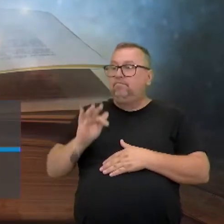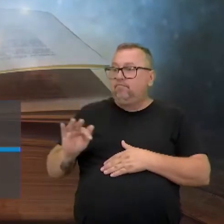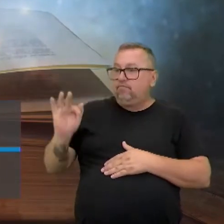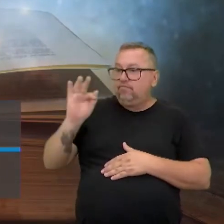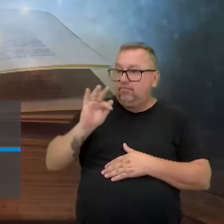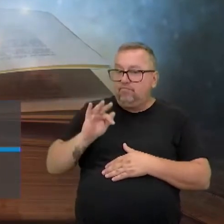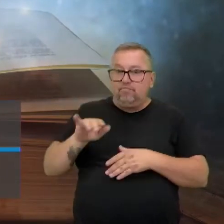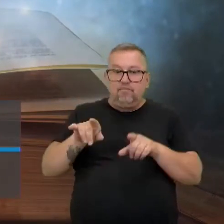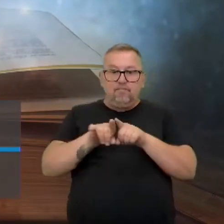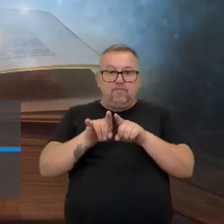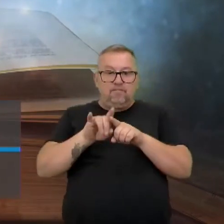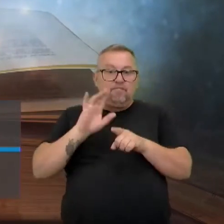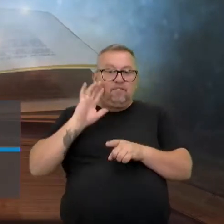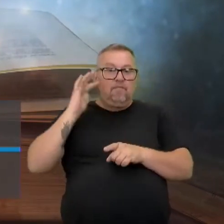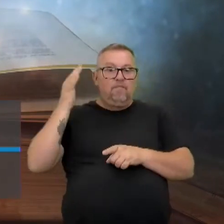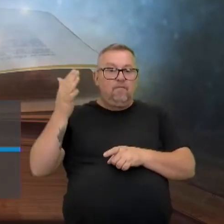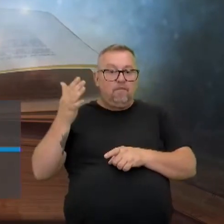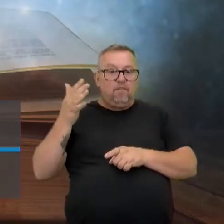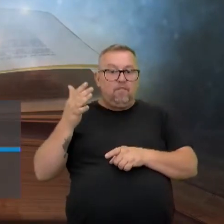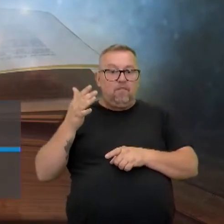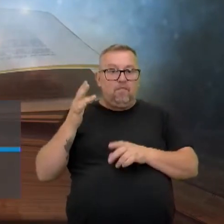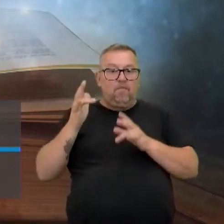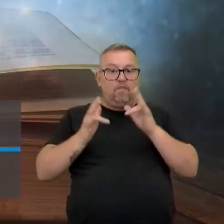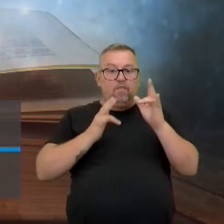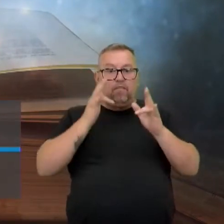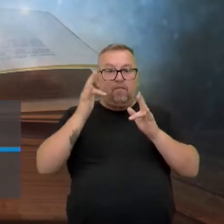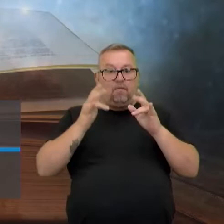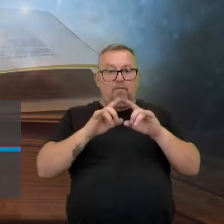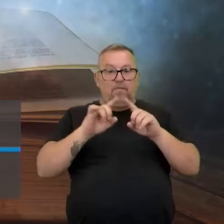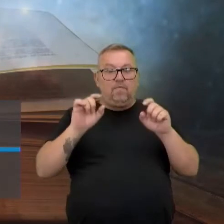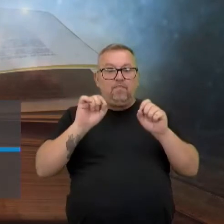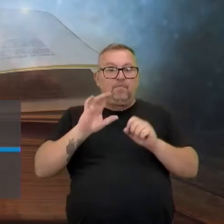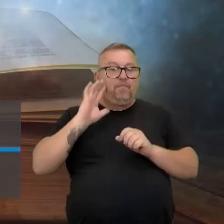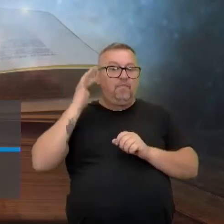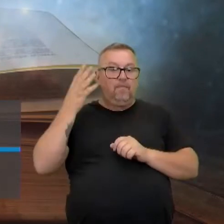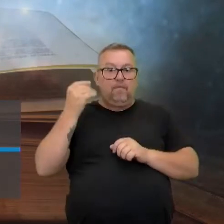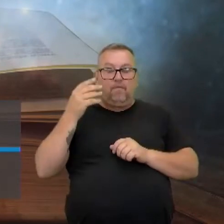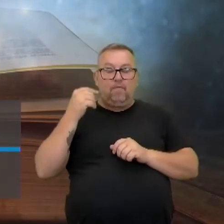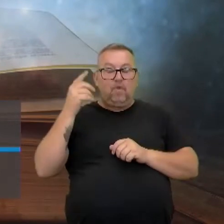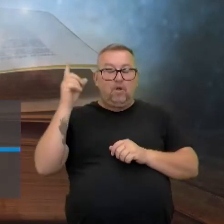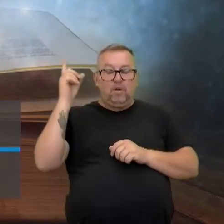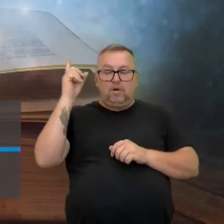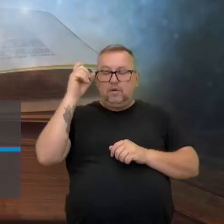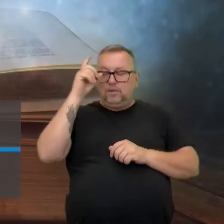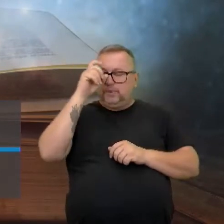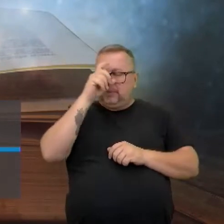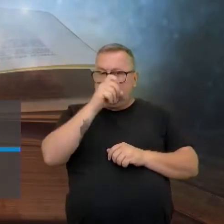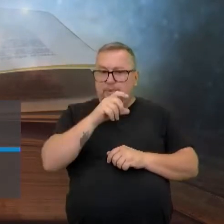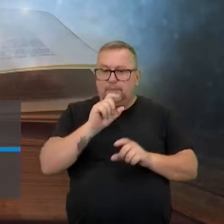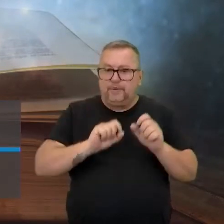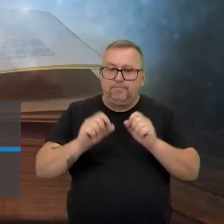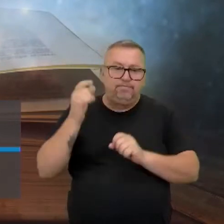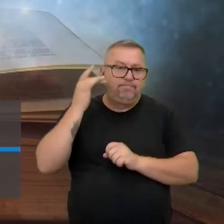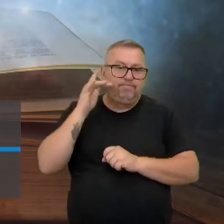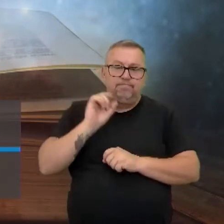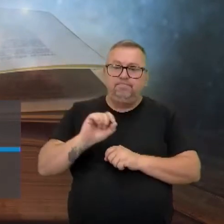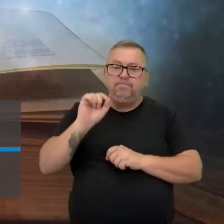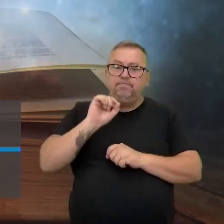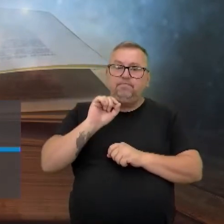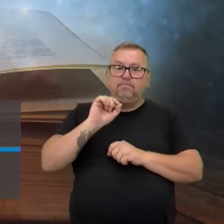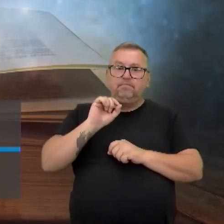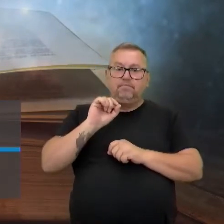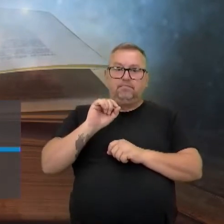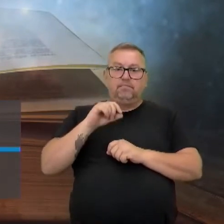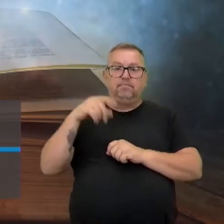né, o que realmente estava acontecendo, da noiva dele, e que aconteceu uma coisa muito trágica com esse cara, que ele não sabe nem como é que conta. E